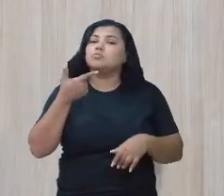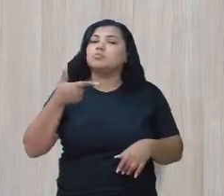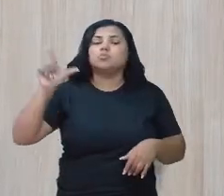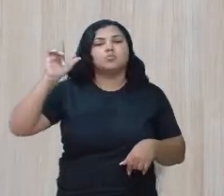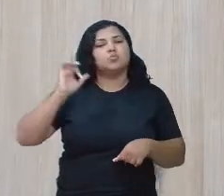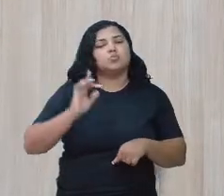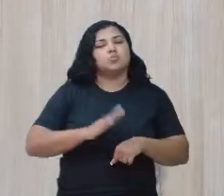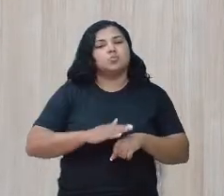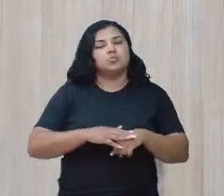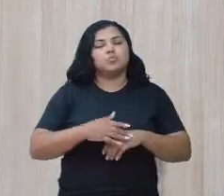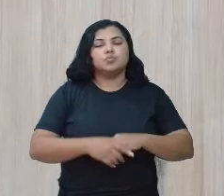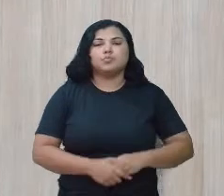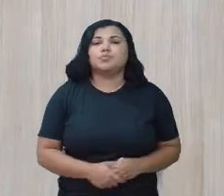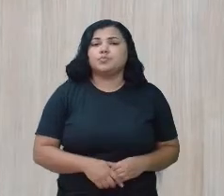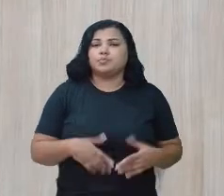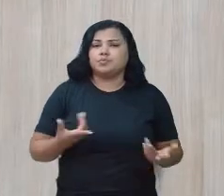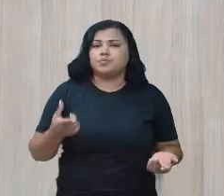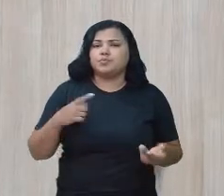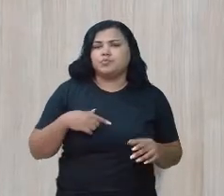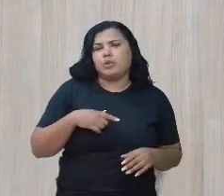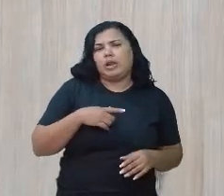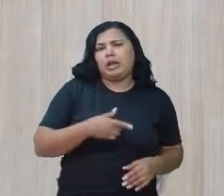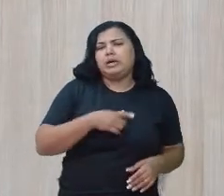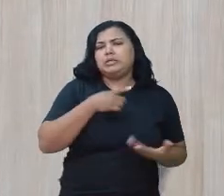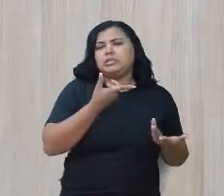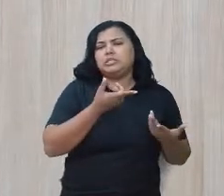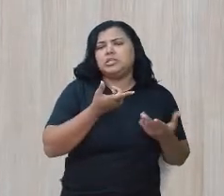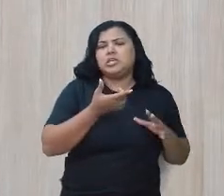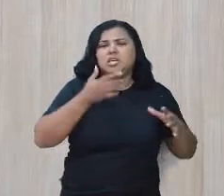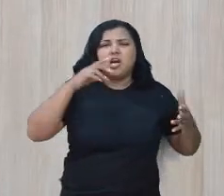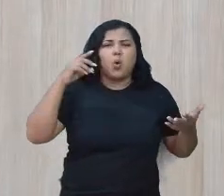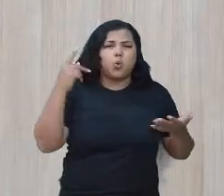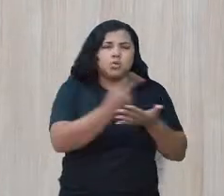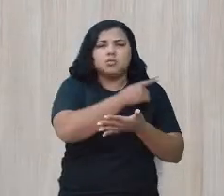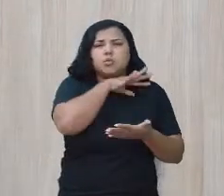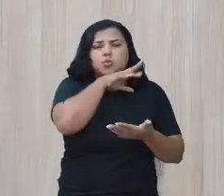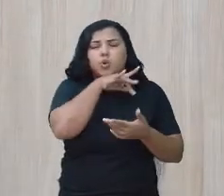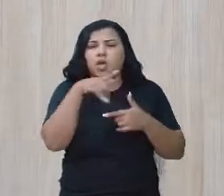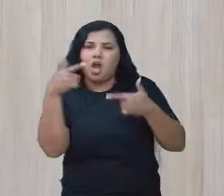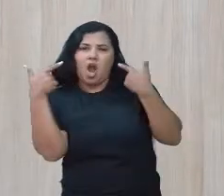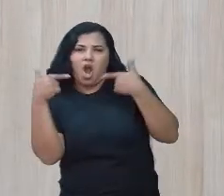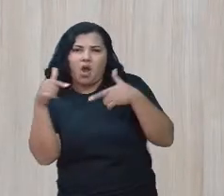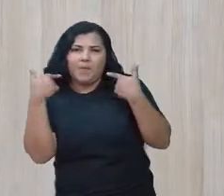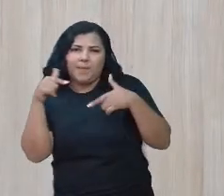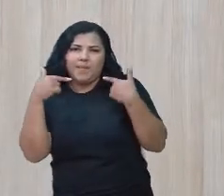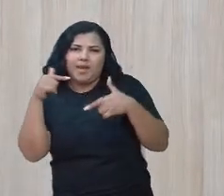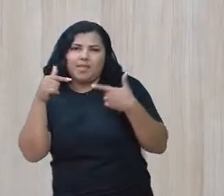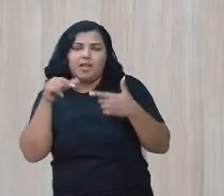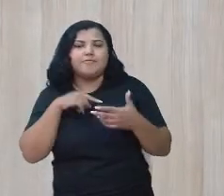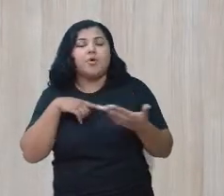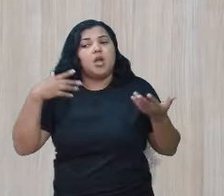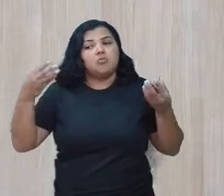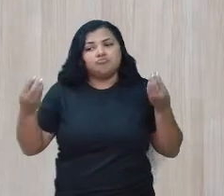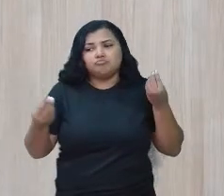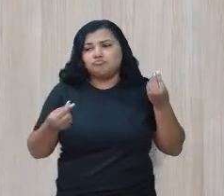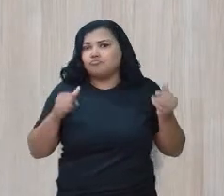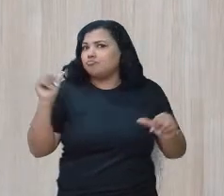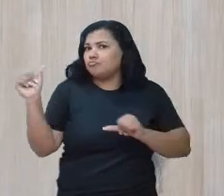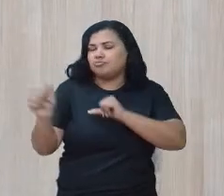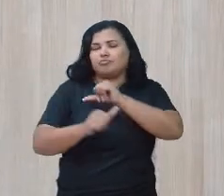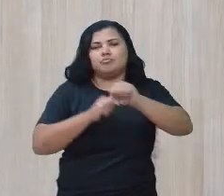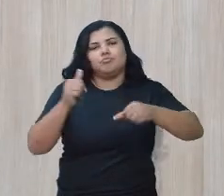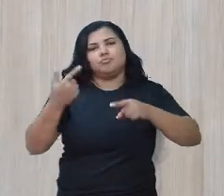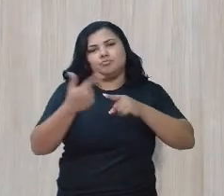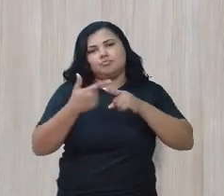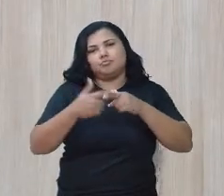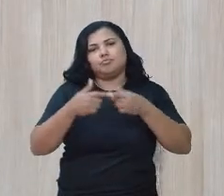gêneros. Esse gênero, tragédia e comédia, eles foram se diversificando. Porque esse